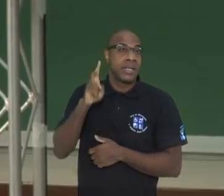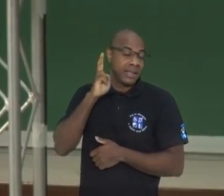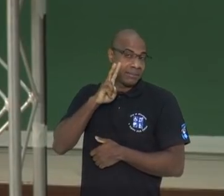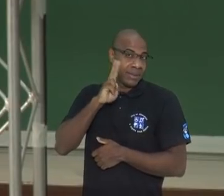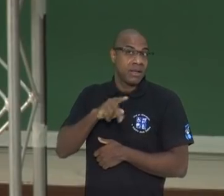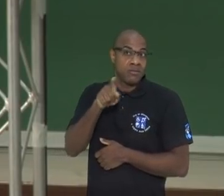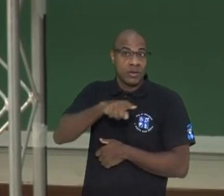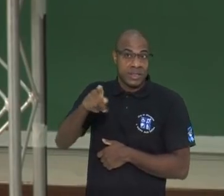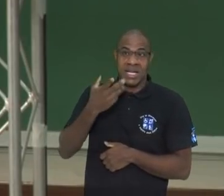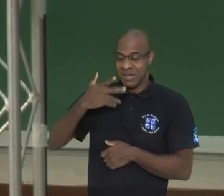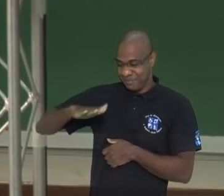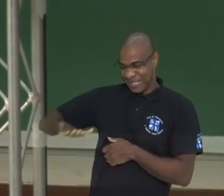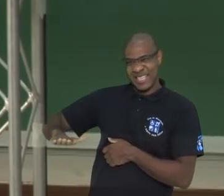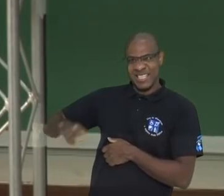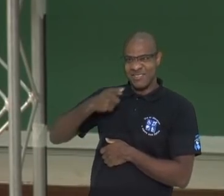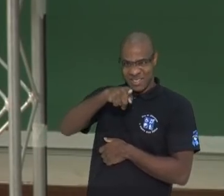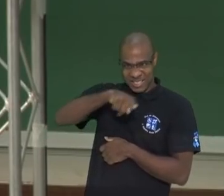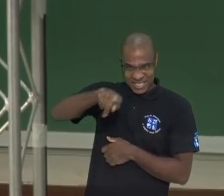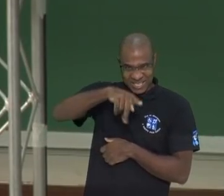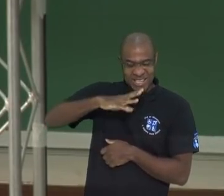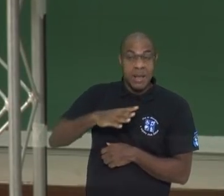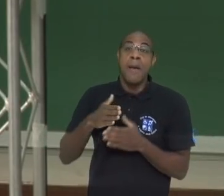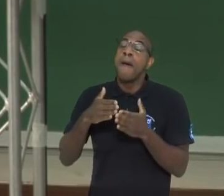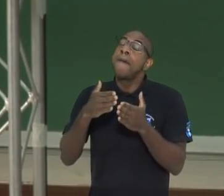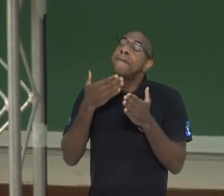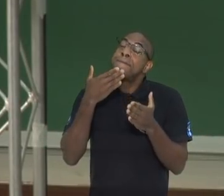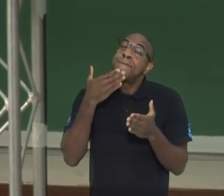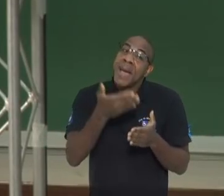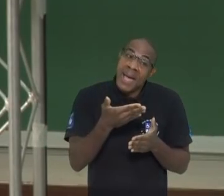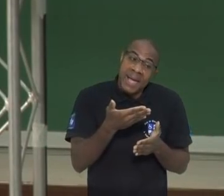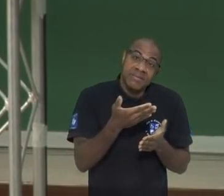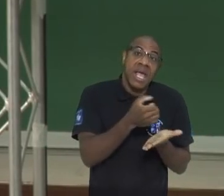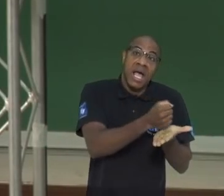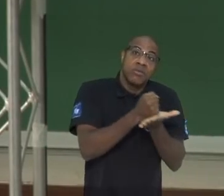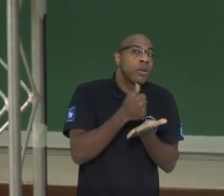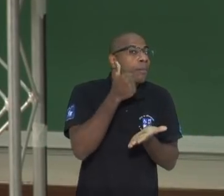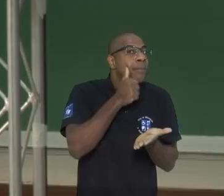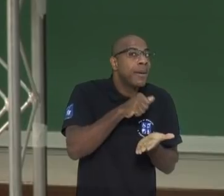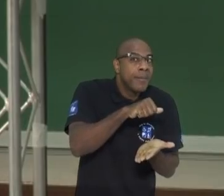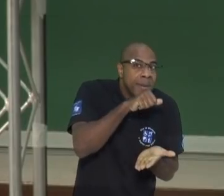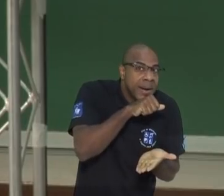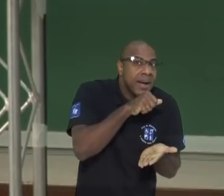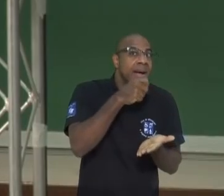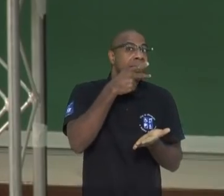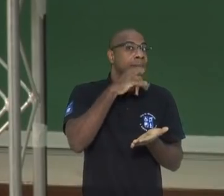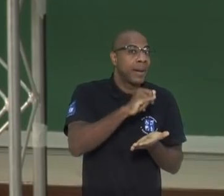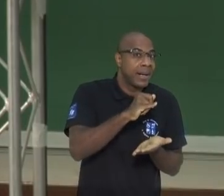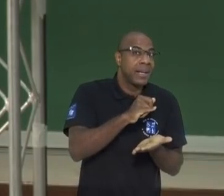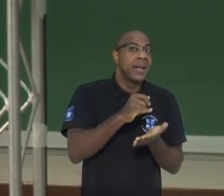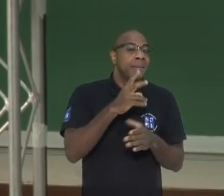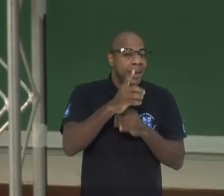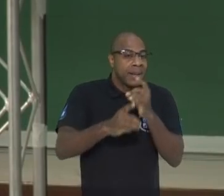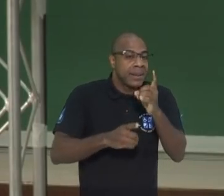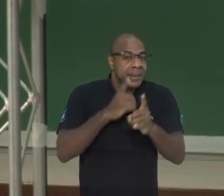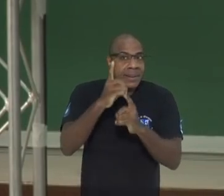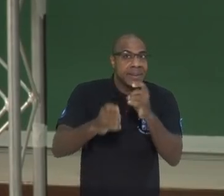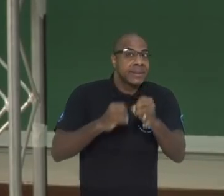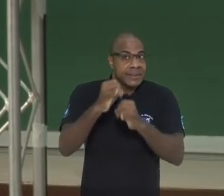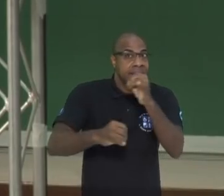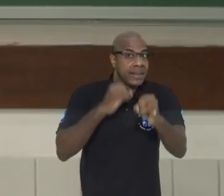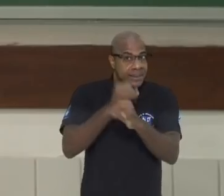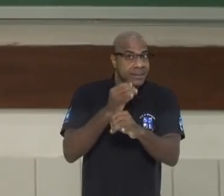são pequenininhos têm que pedir aí a ajuda do responsável para acessar a internet, tudo